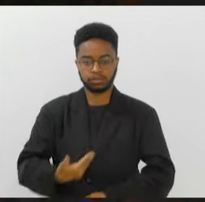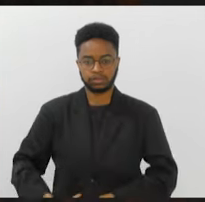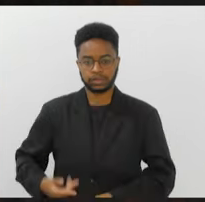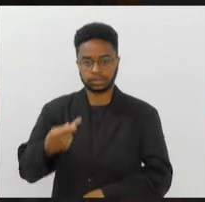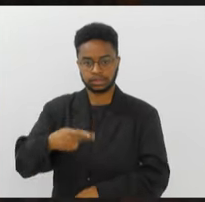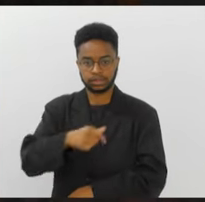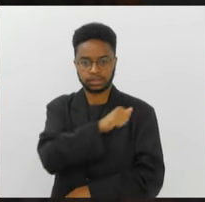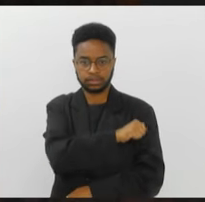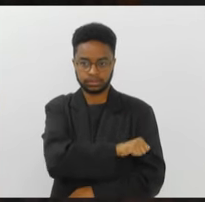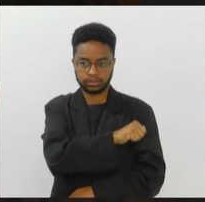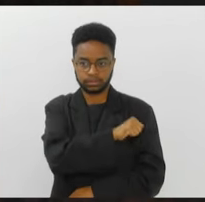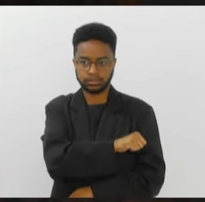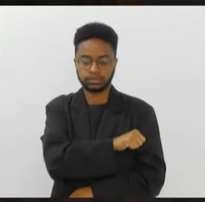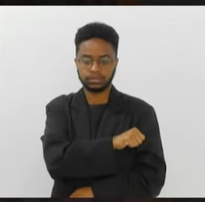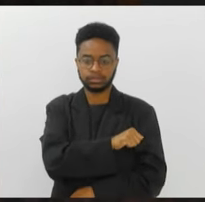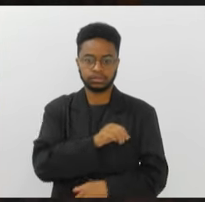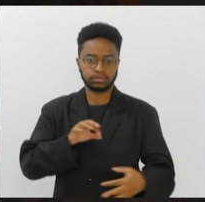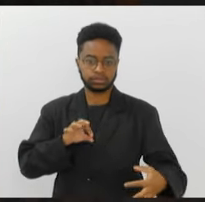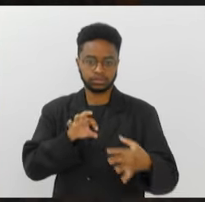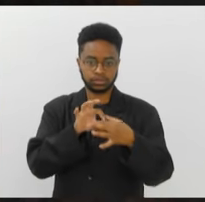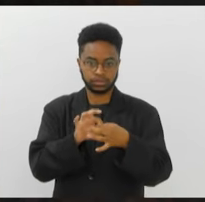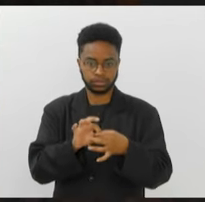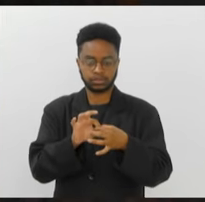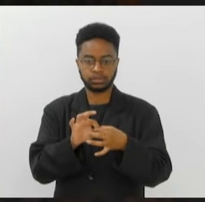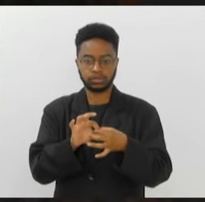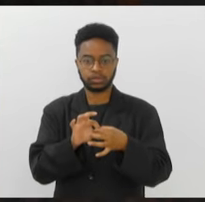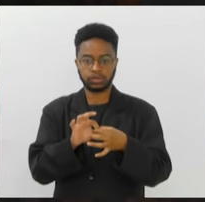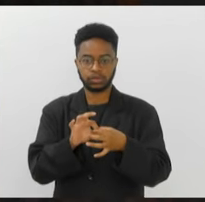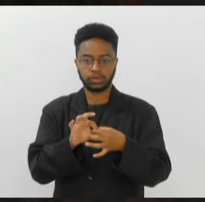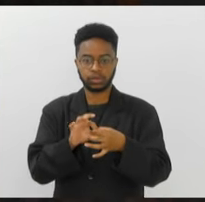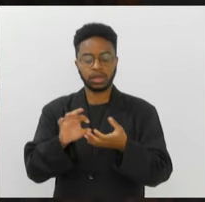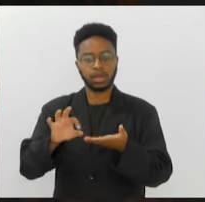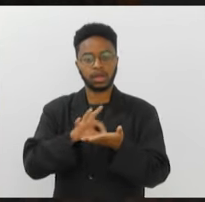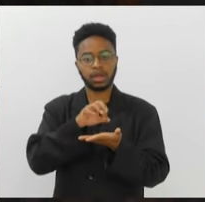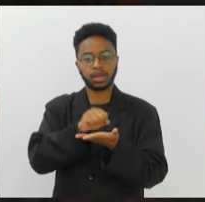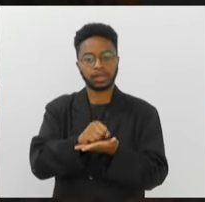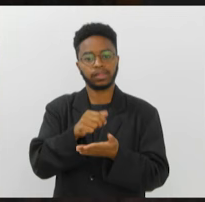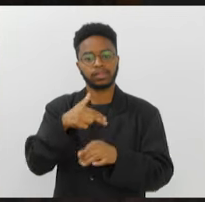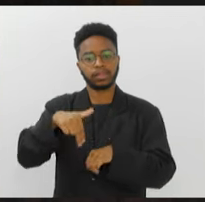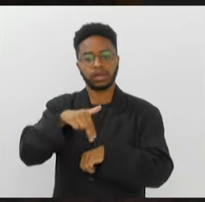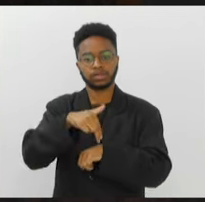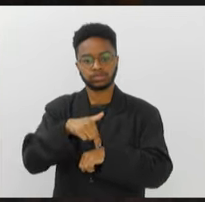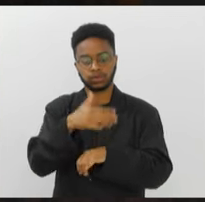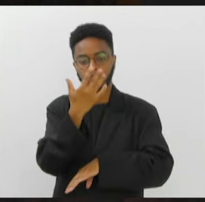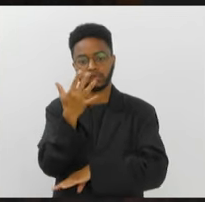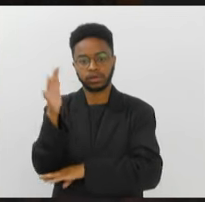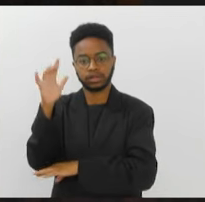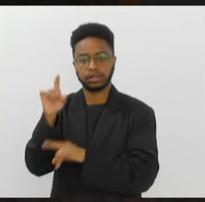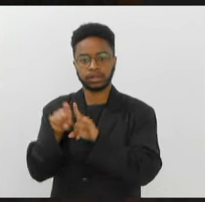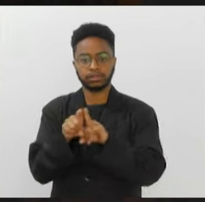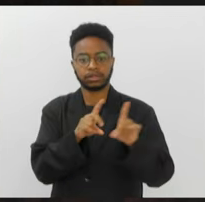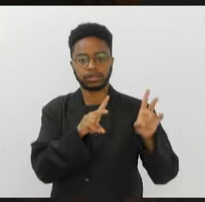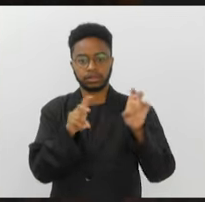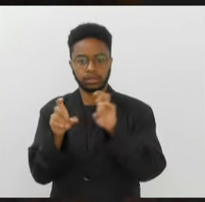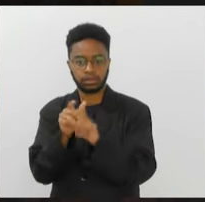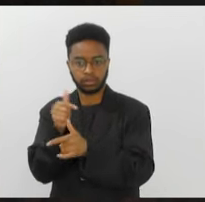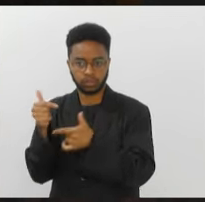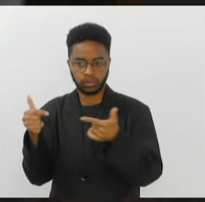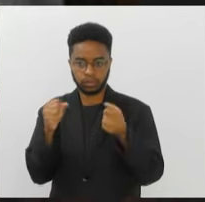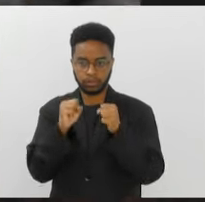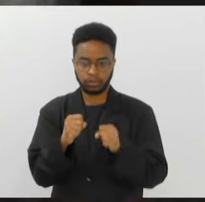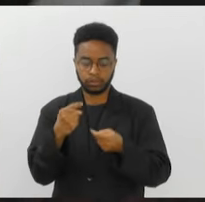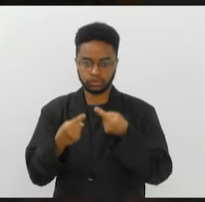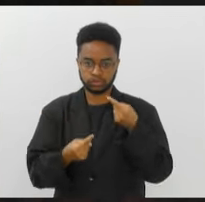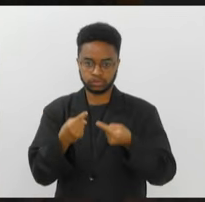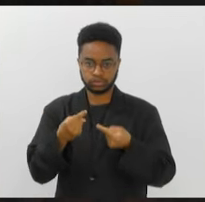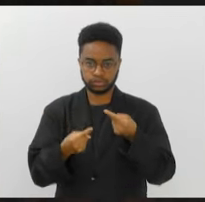Janeiro para integrar o Cadastro Nacional de Florestas Públicas e dar outras providências. Em